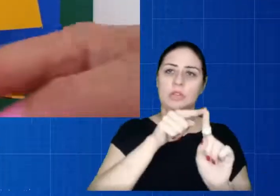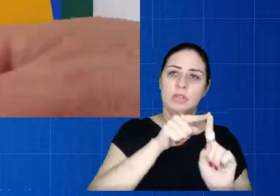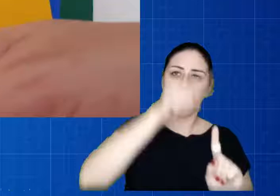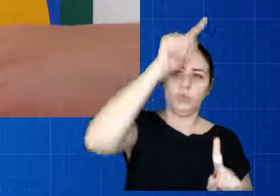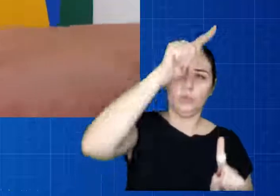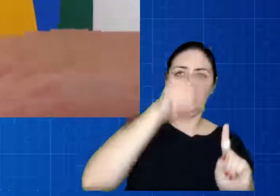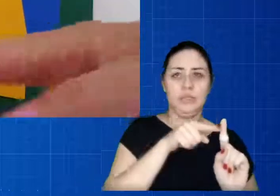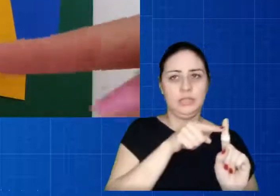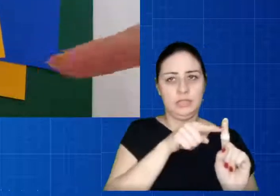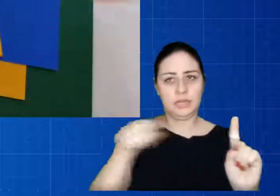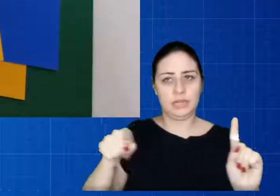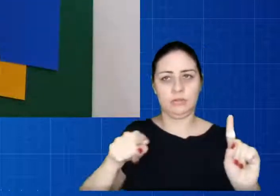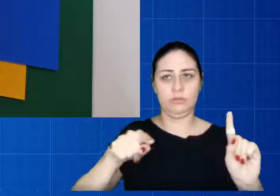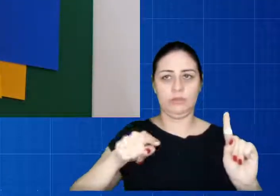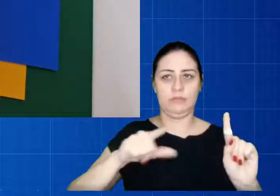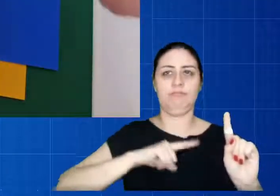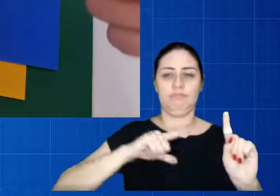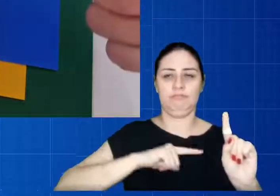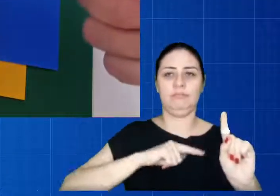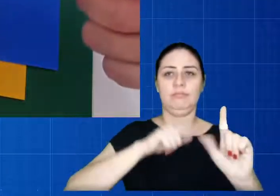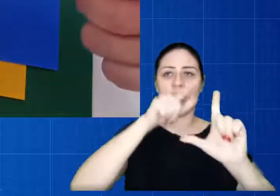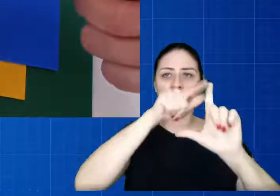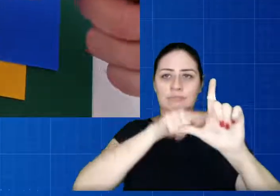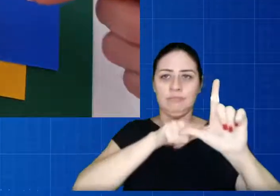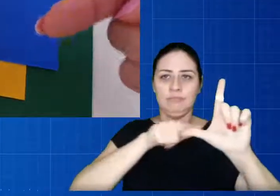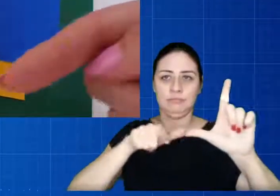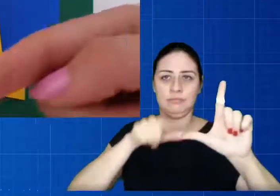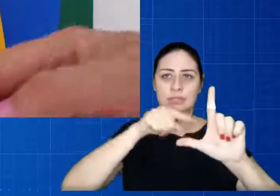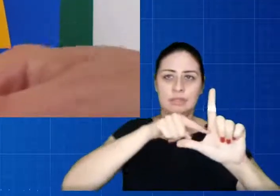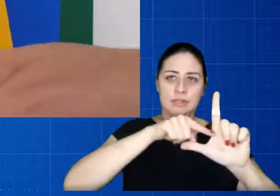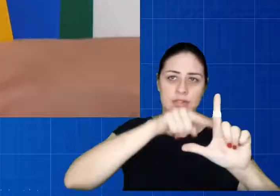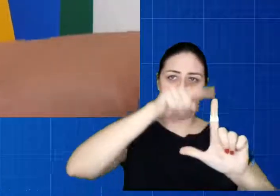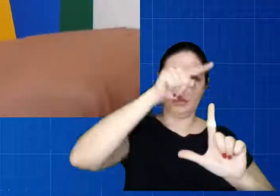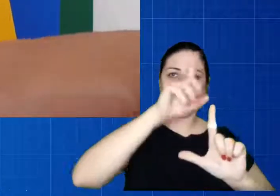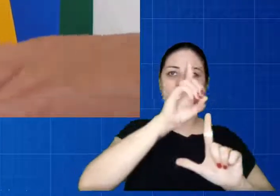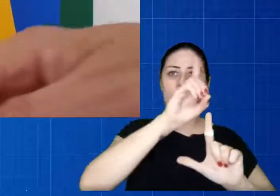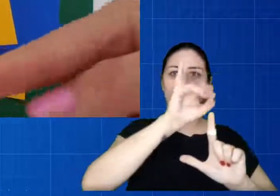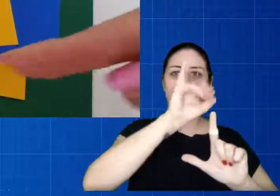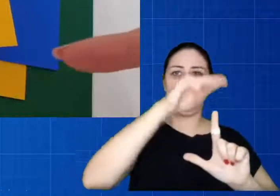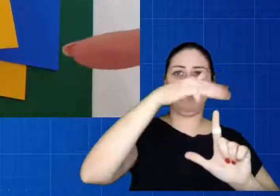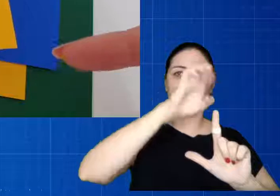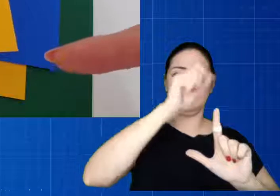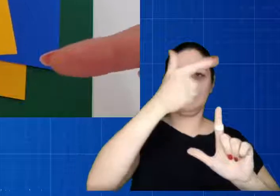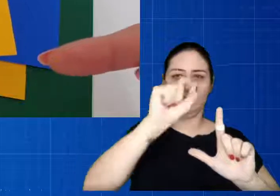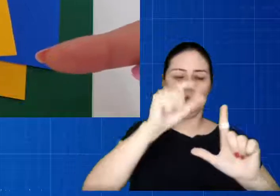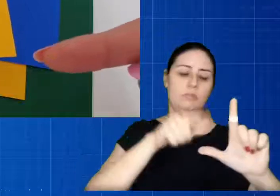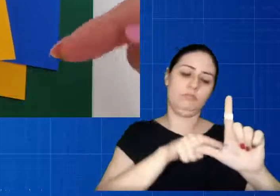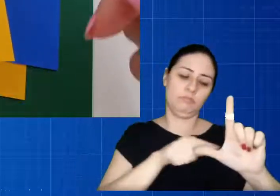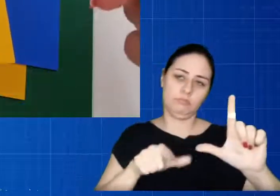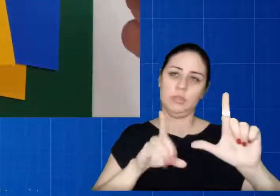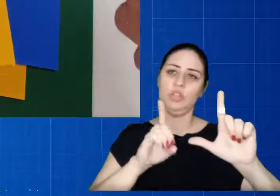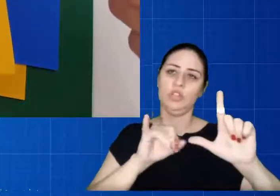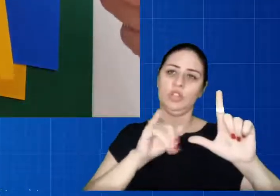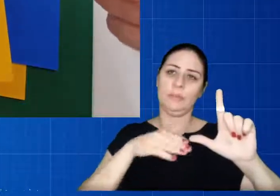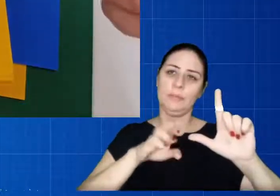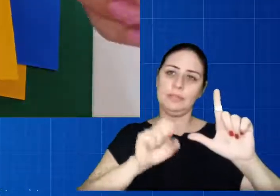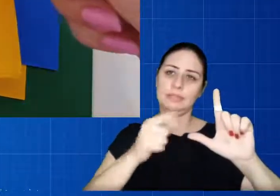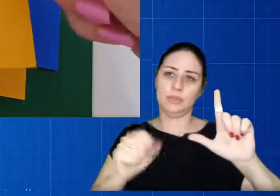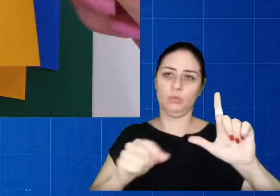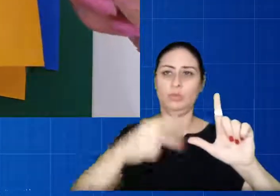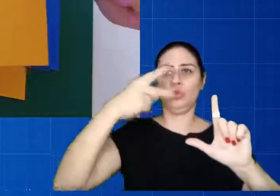e largura. A altura é uma dimensão e a largura é a segunda dimensão. Então, nós temos